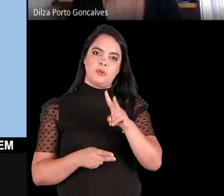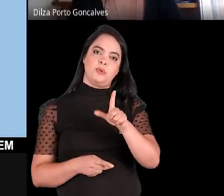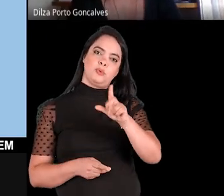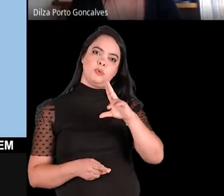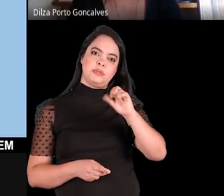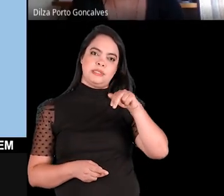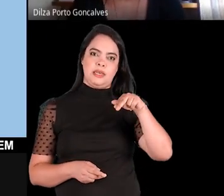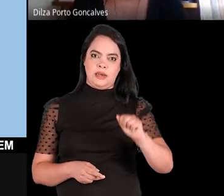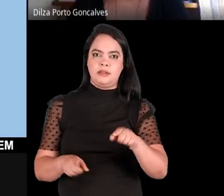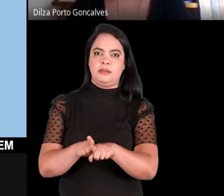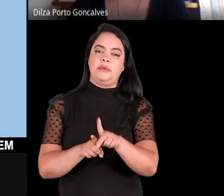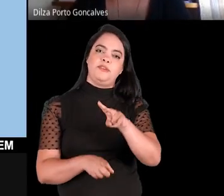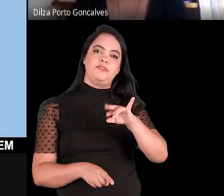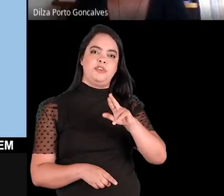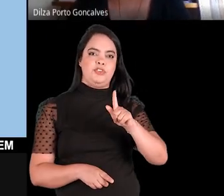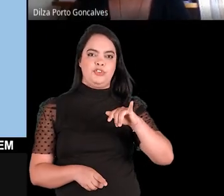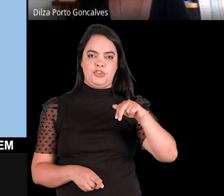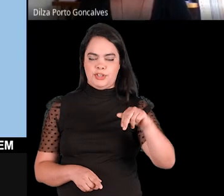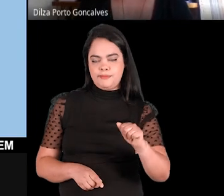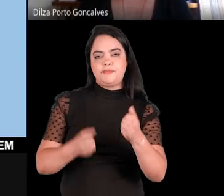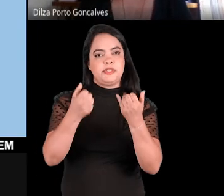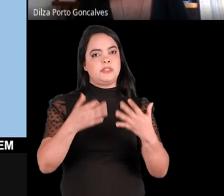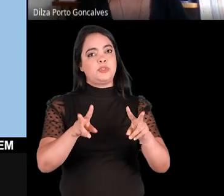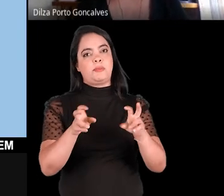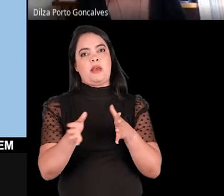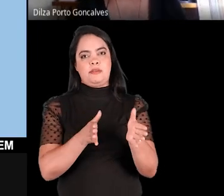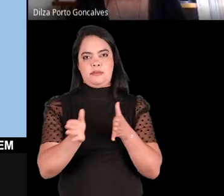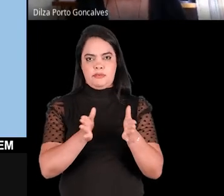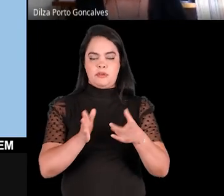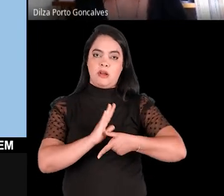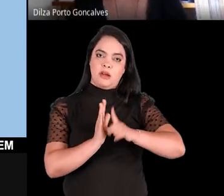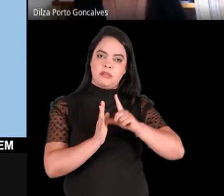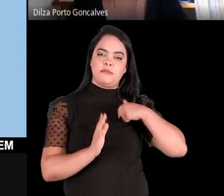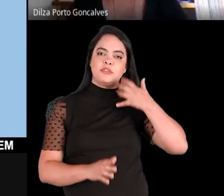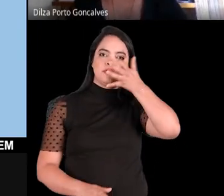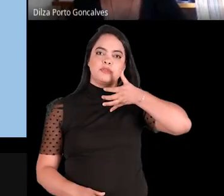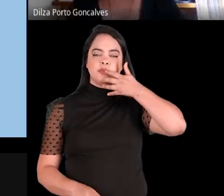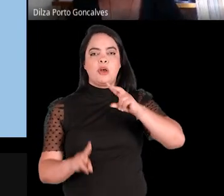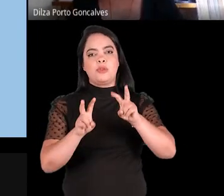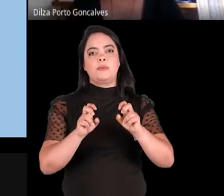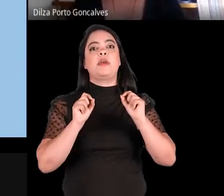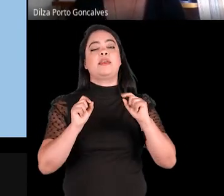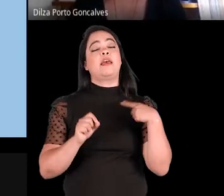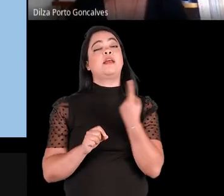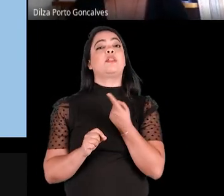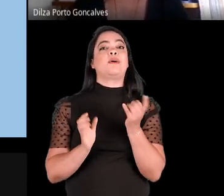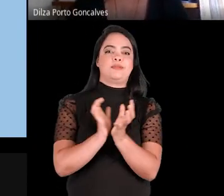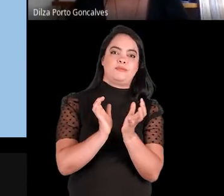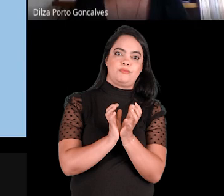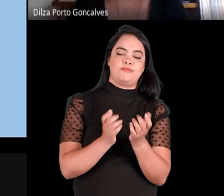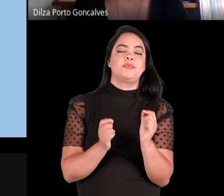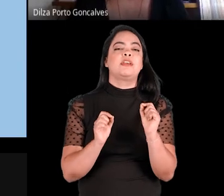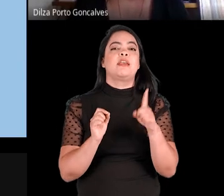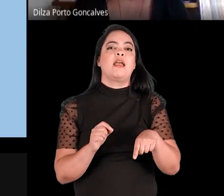fala sobre acessibilidade. E antes disso, vou fazer uma pequena fala sobre quem somos, que é o Portal